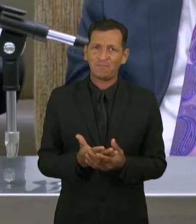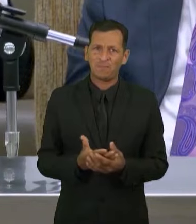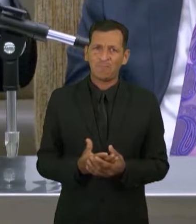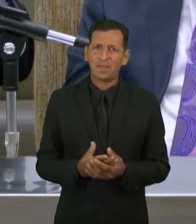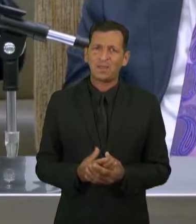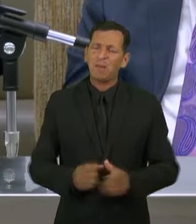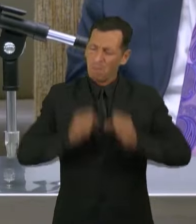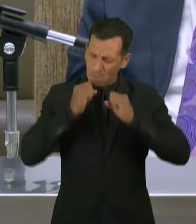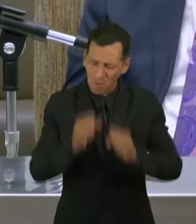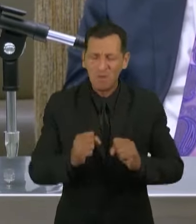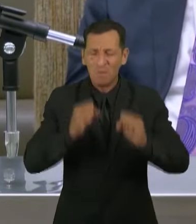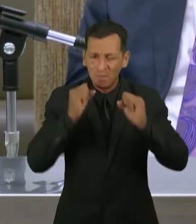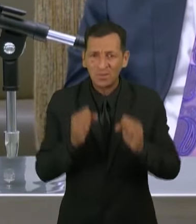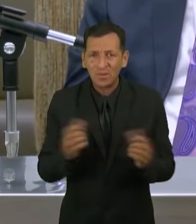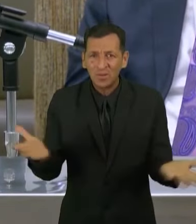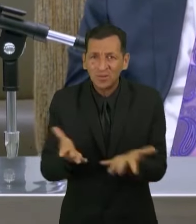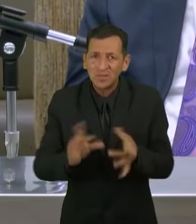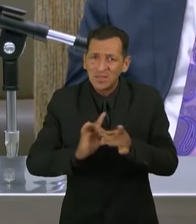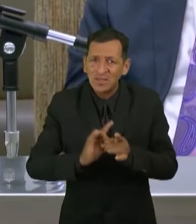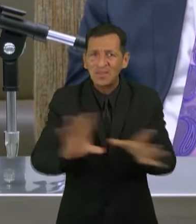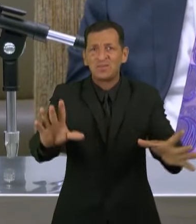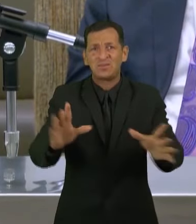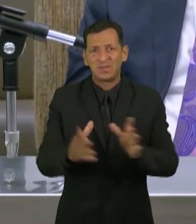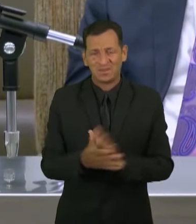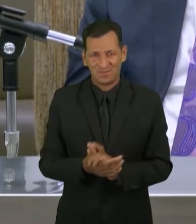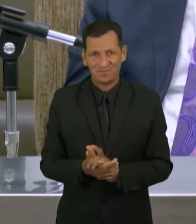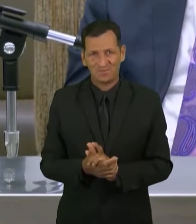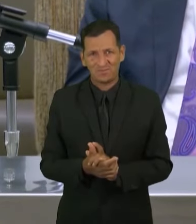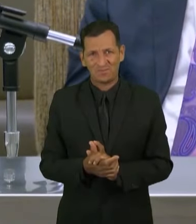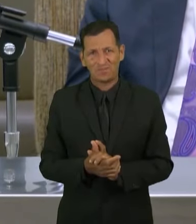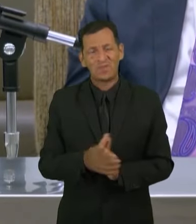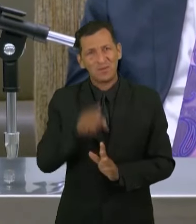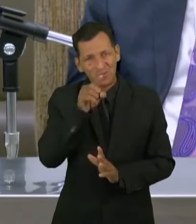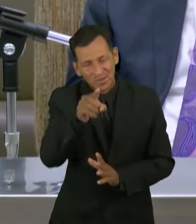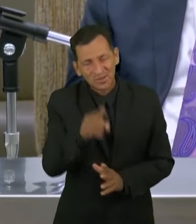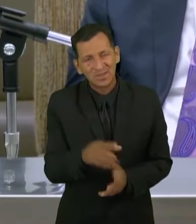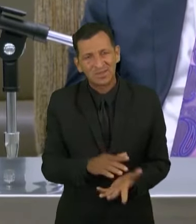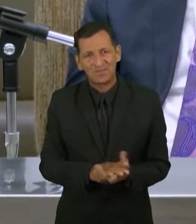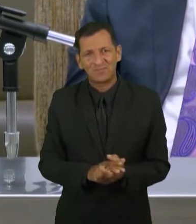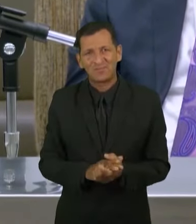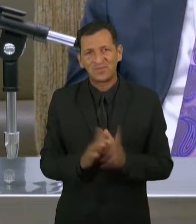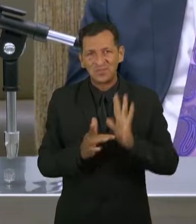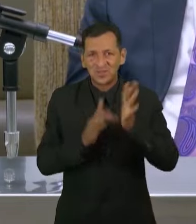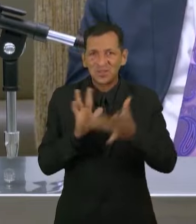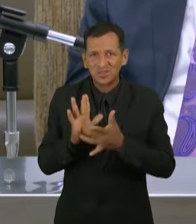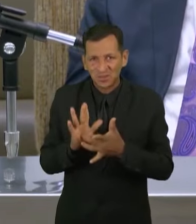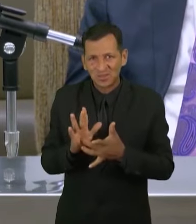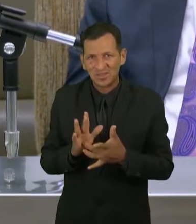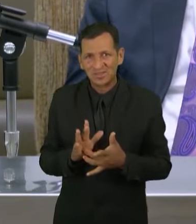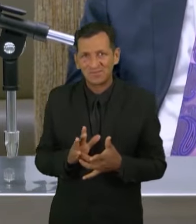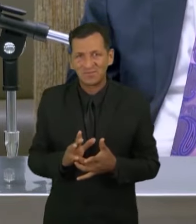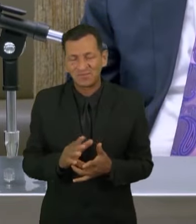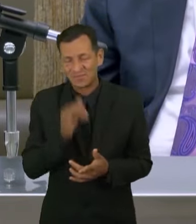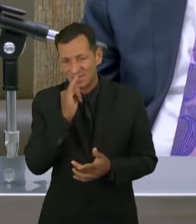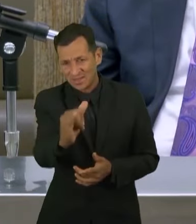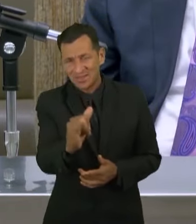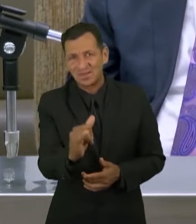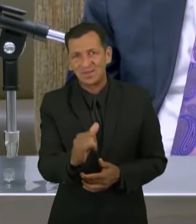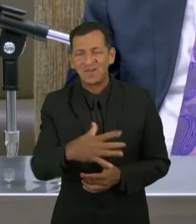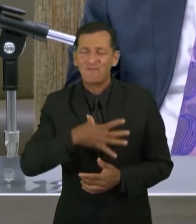Aí, para curar ainda as feridas da alma, Jesus olha para ela e diz: filha, oh,